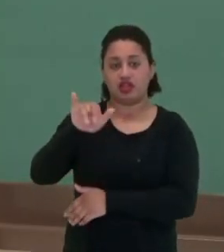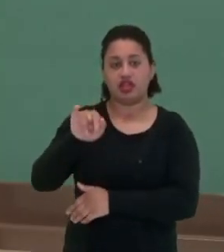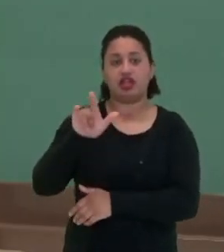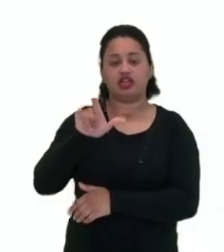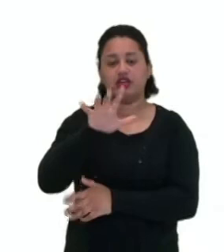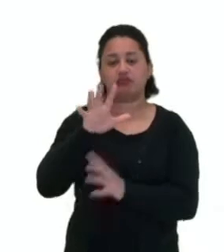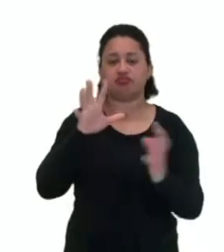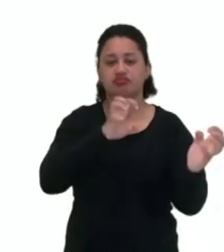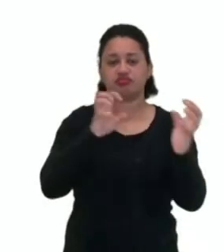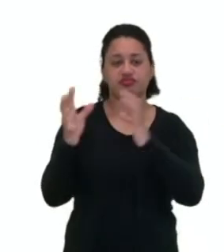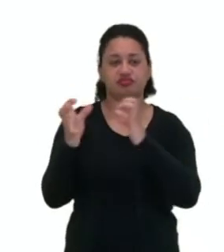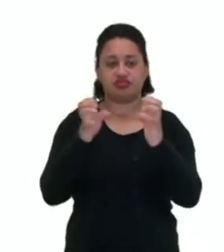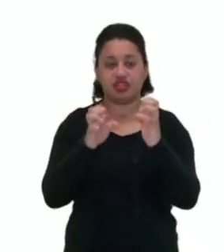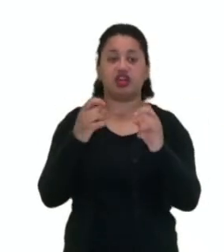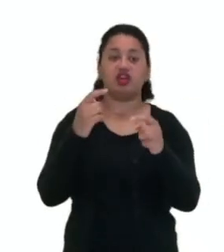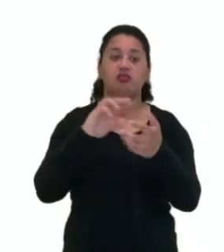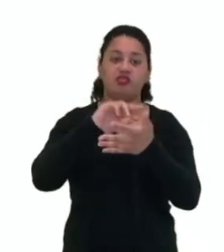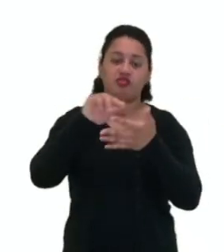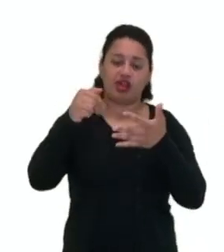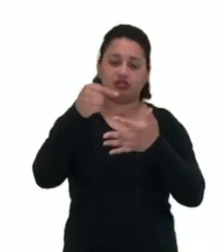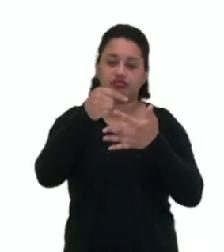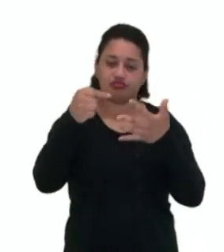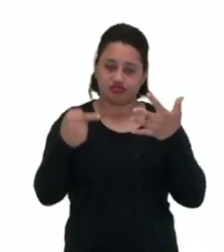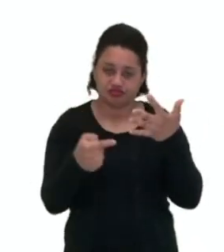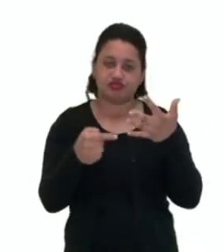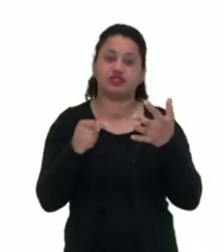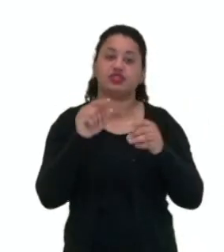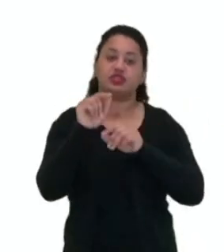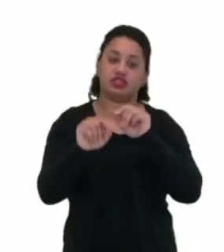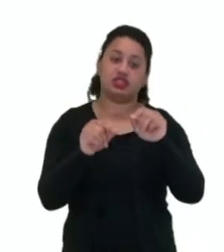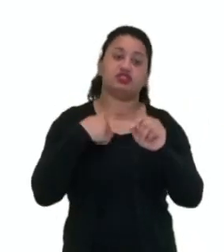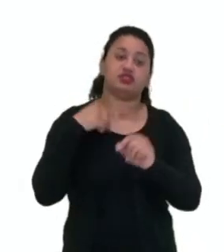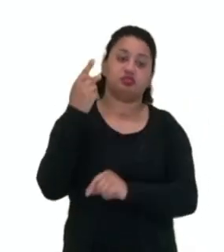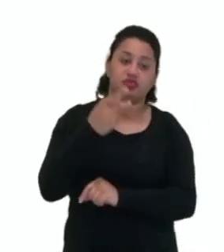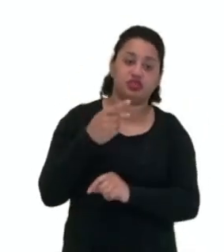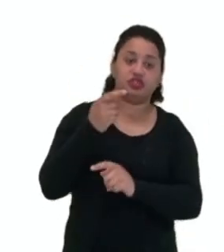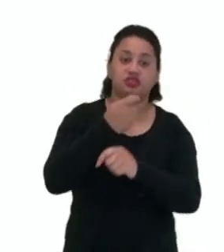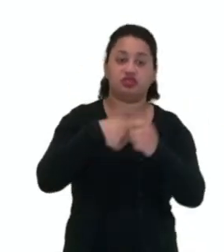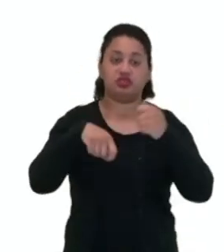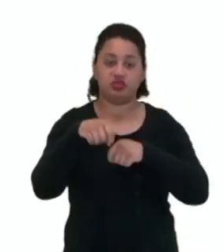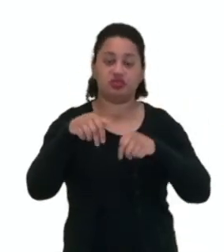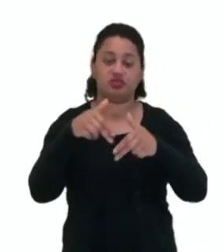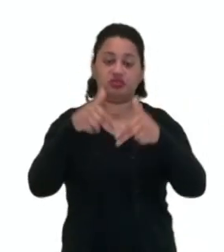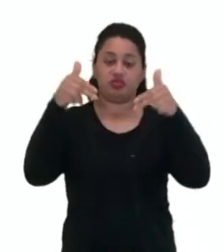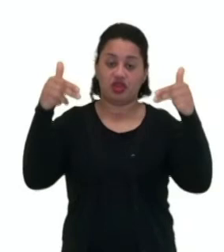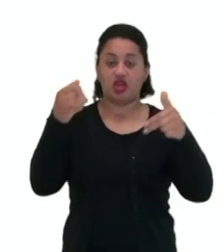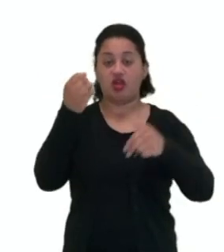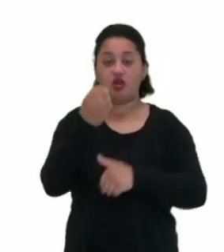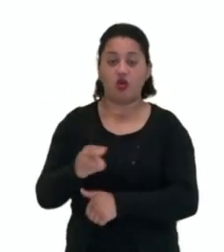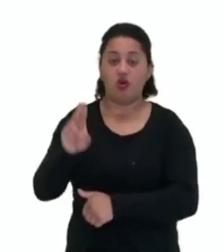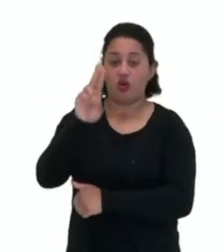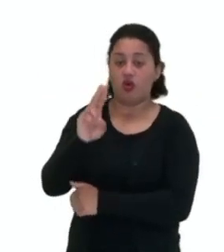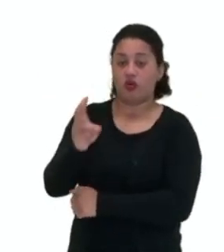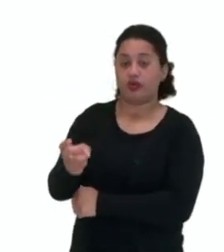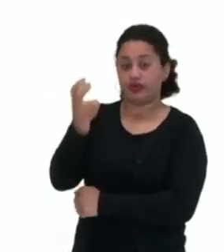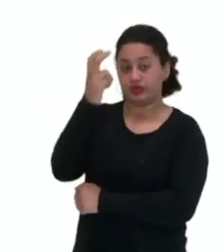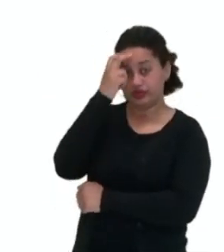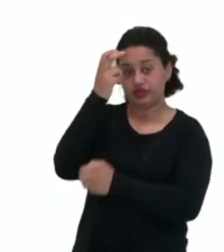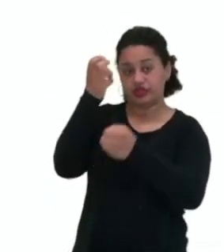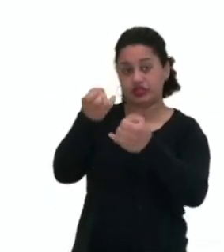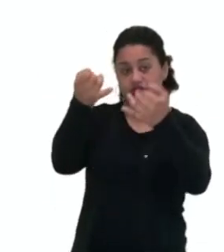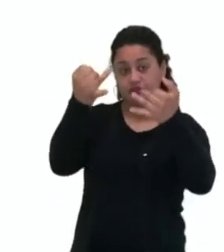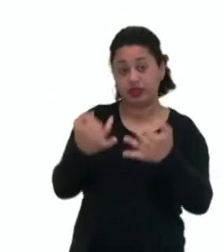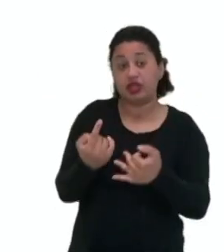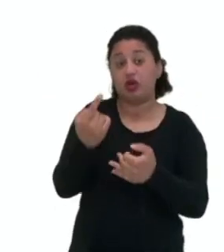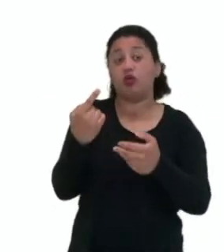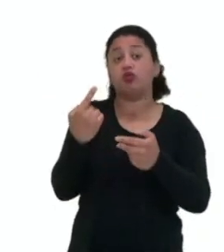de conflitos motivados por diversos fatores, sejam políticos, econômicos, étnicos ou culturais. Descreva um